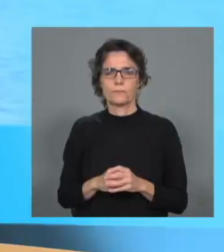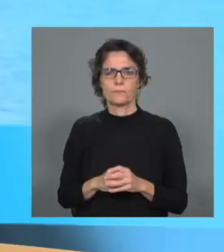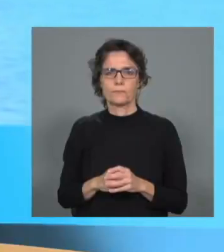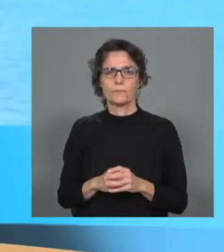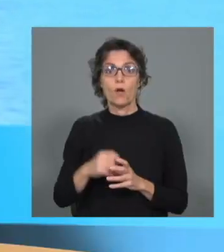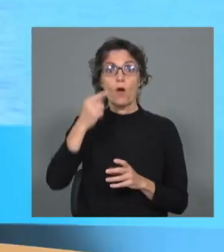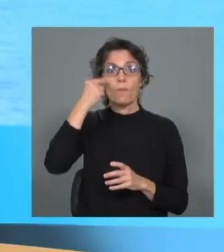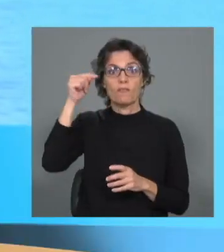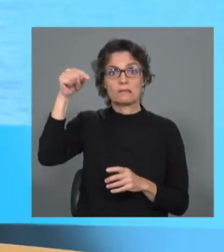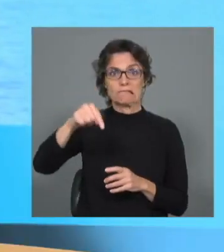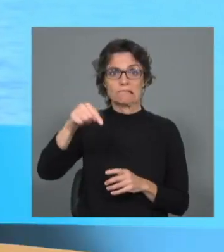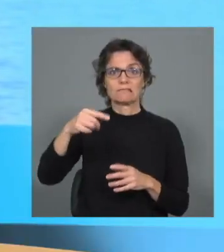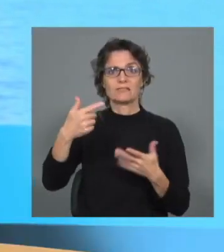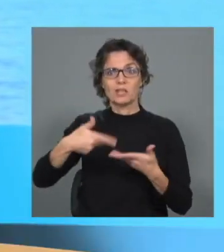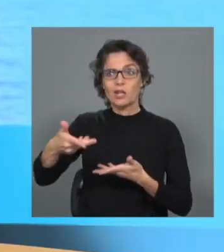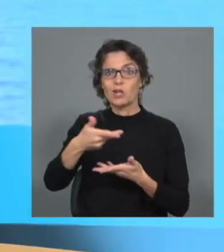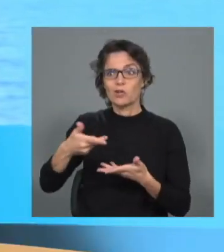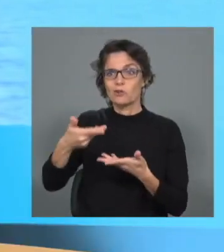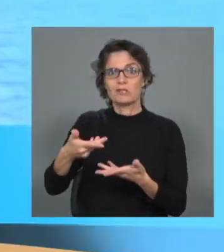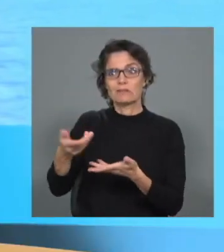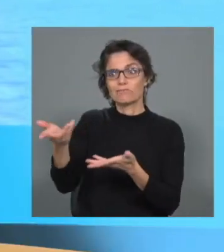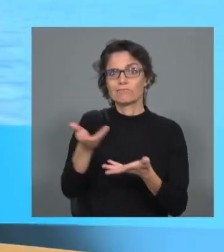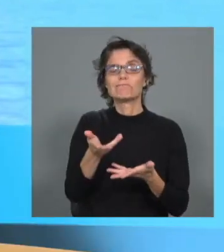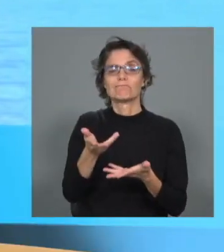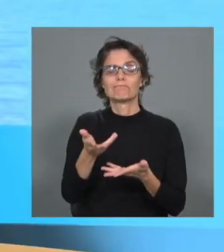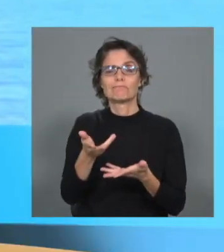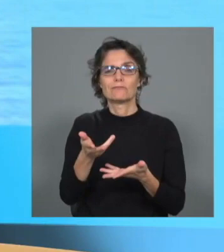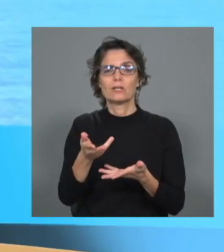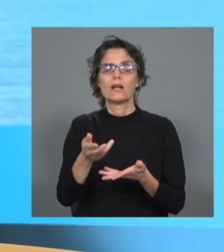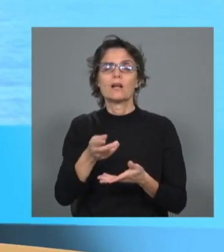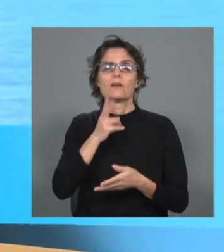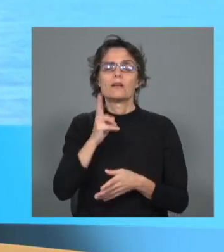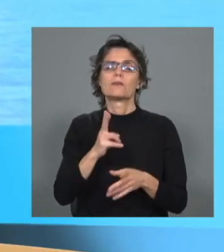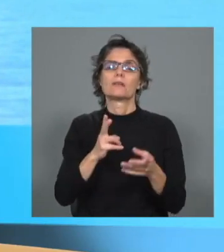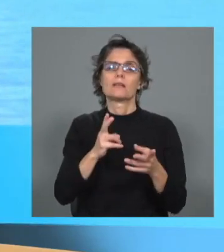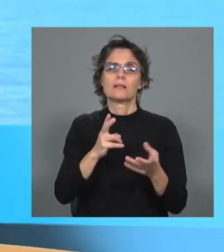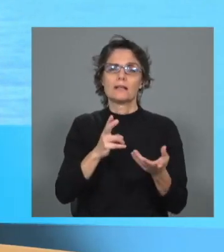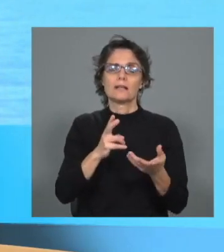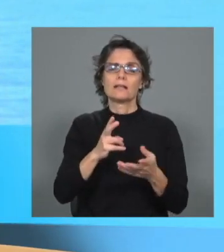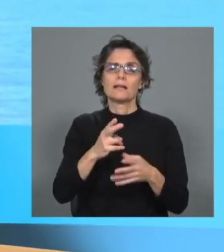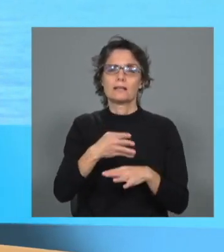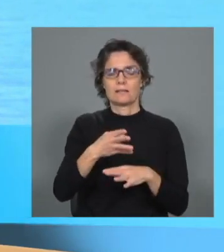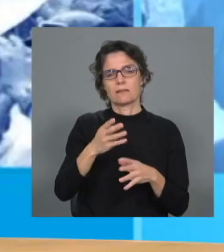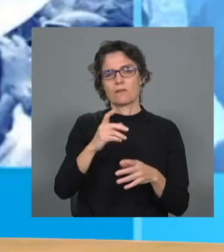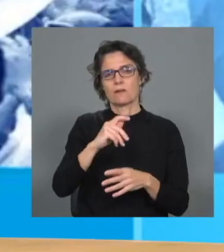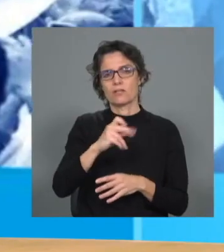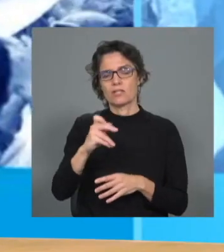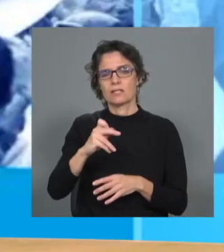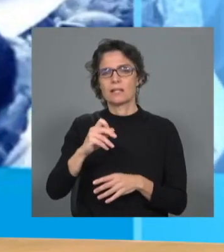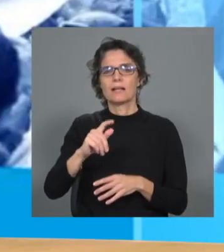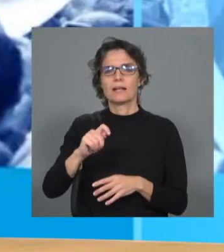Uma viagem que agora analisamos com o chefe de redação da agência Eclésia. Otávio, obrigado por estares aqui no